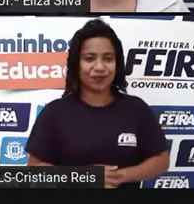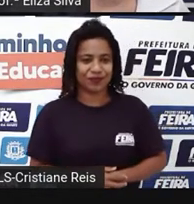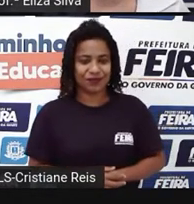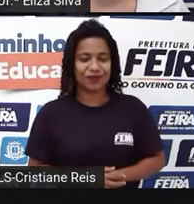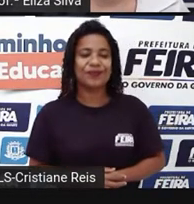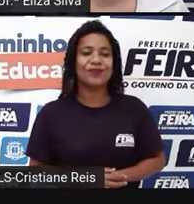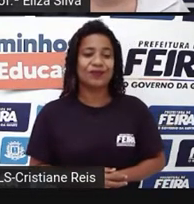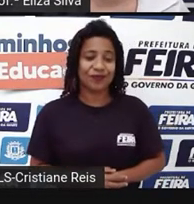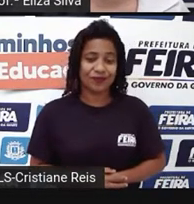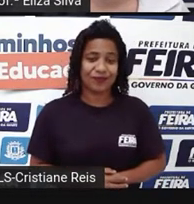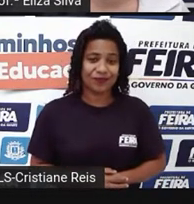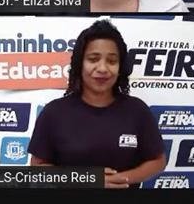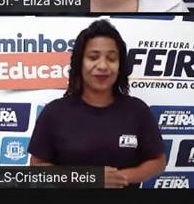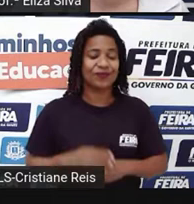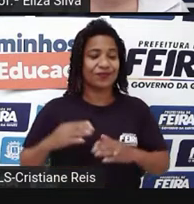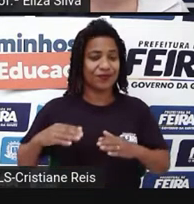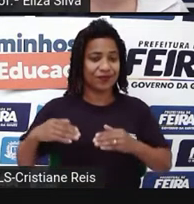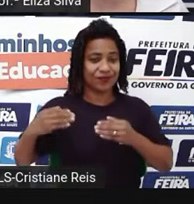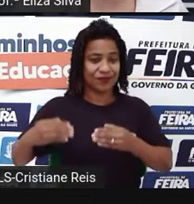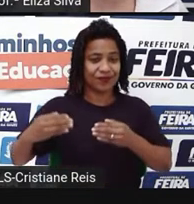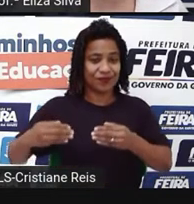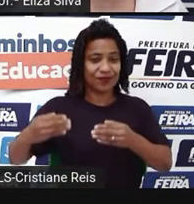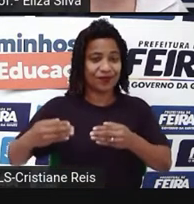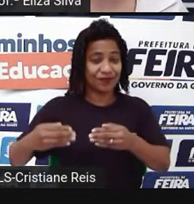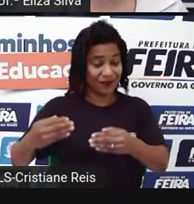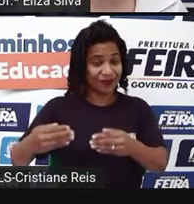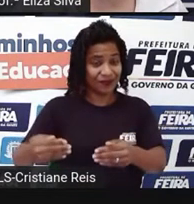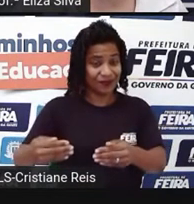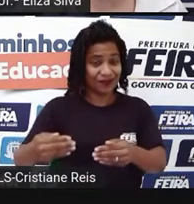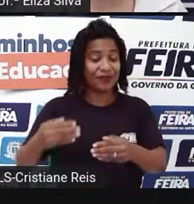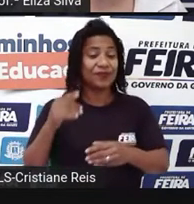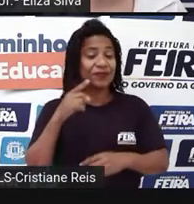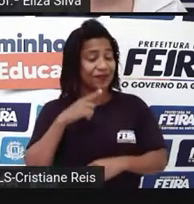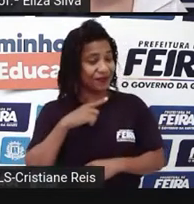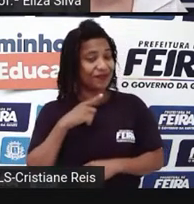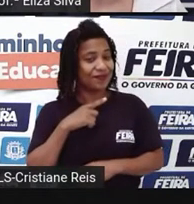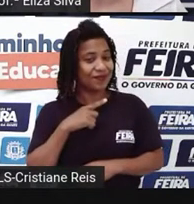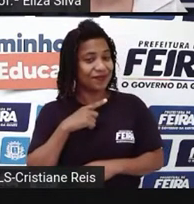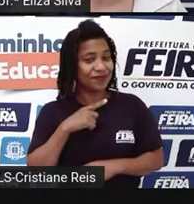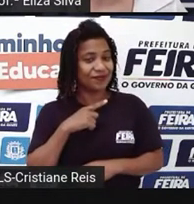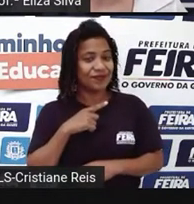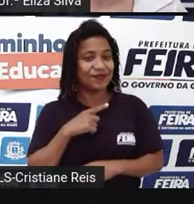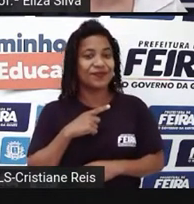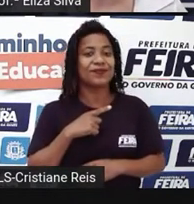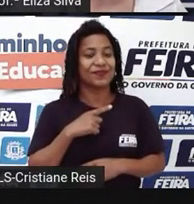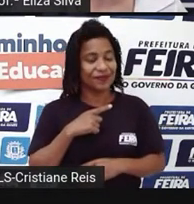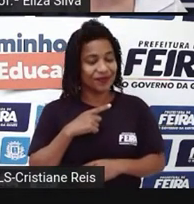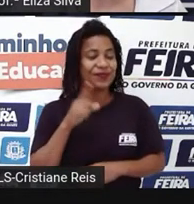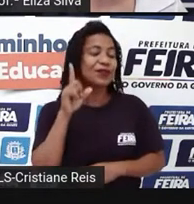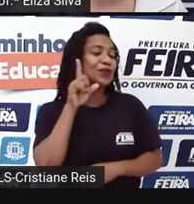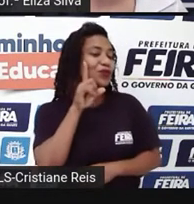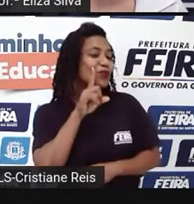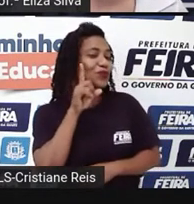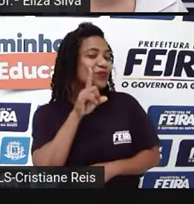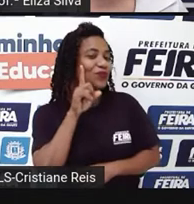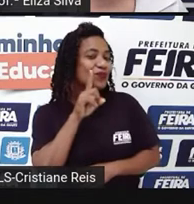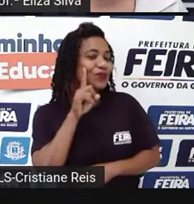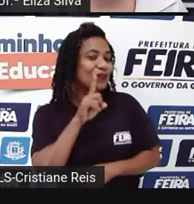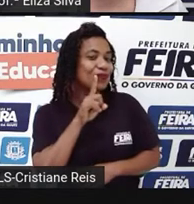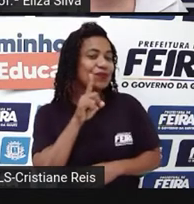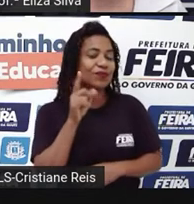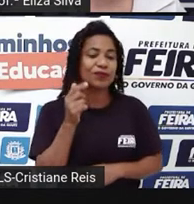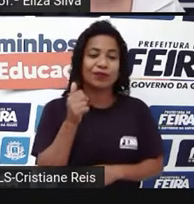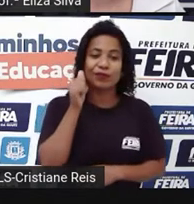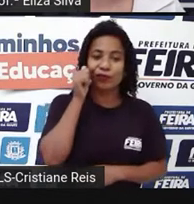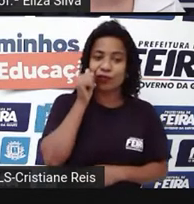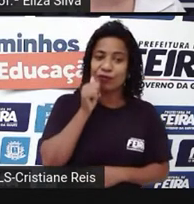United Kingdom, British, que é o britânico ou a britânica. United States of America,